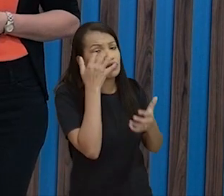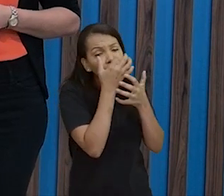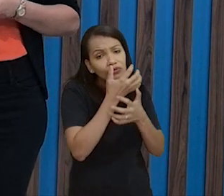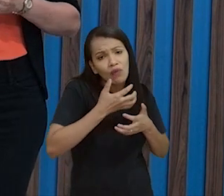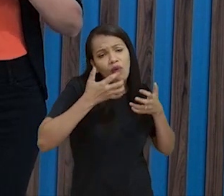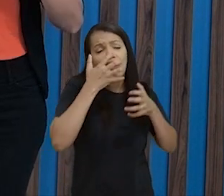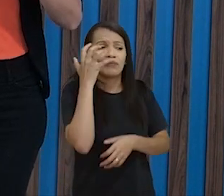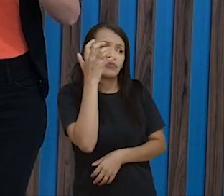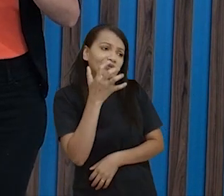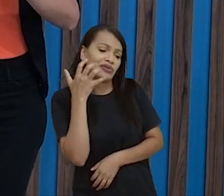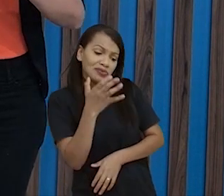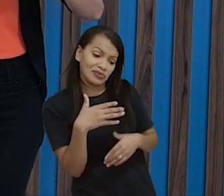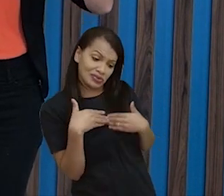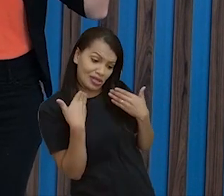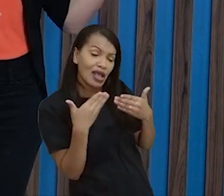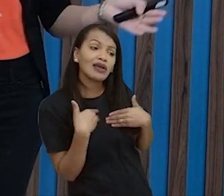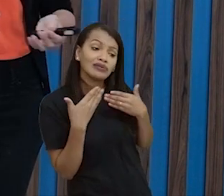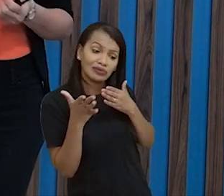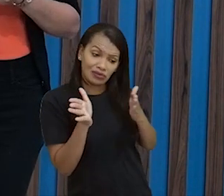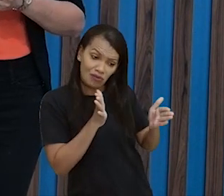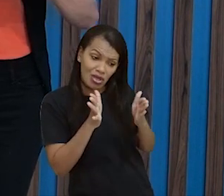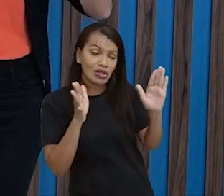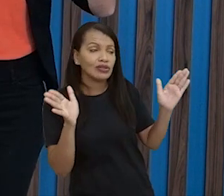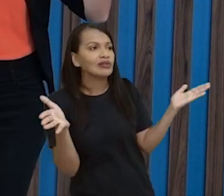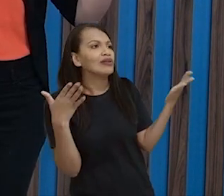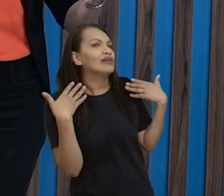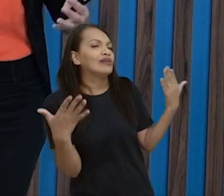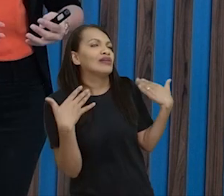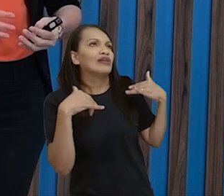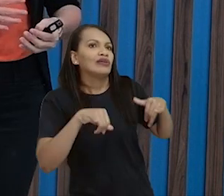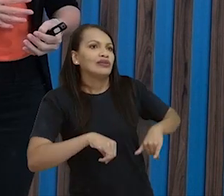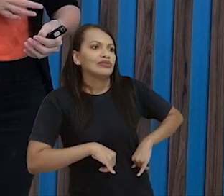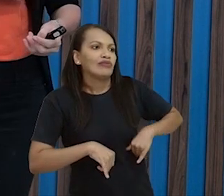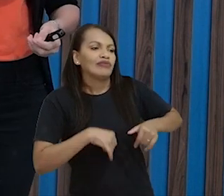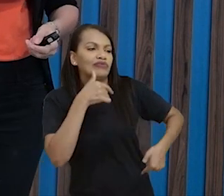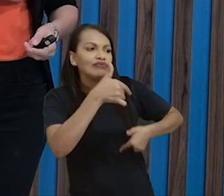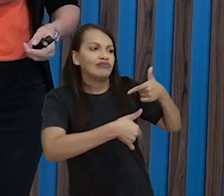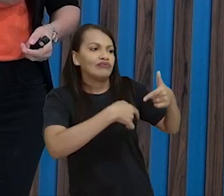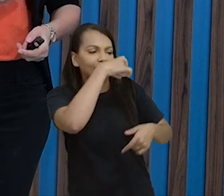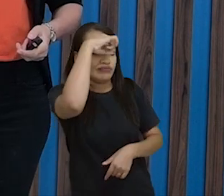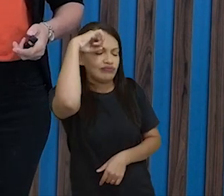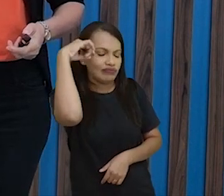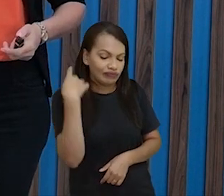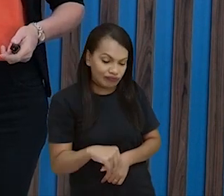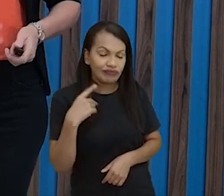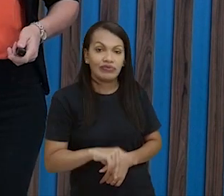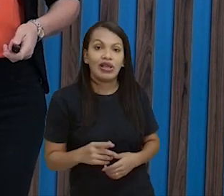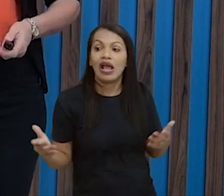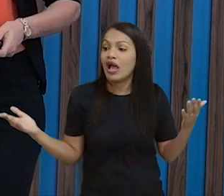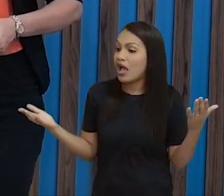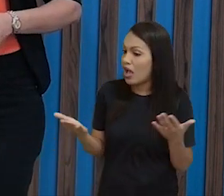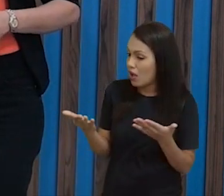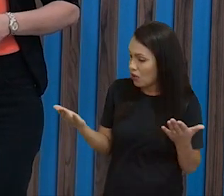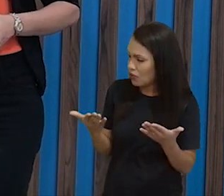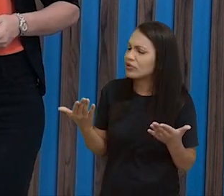canções. Você me alegrou muito naquele período do verão, enquanto eu estava sofrendo. Agora é a hora de festejarmos.